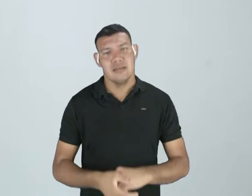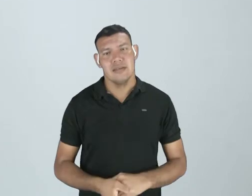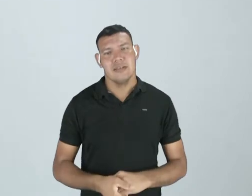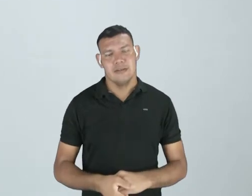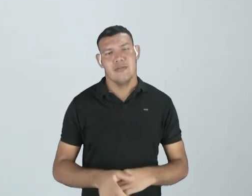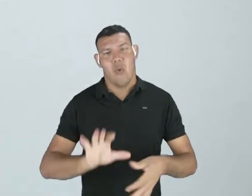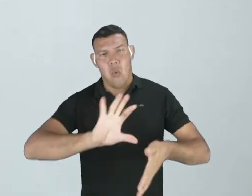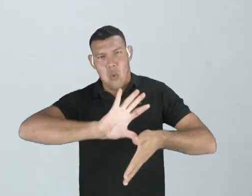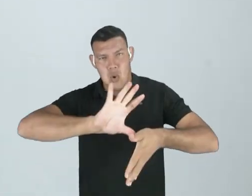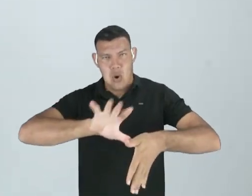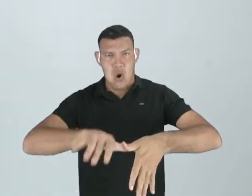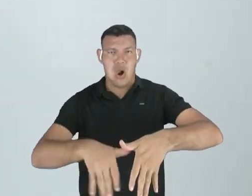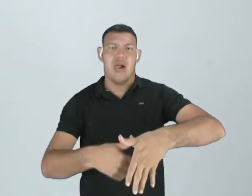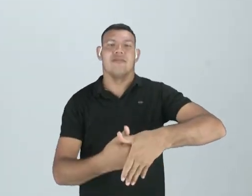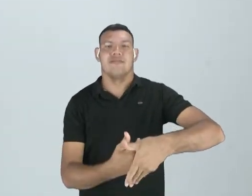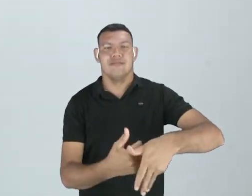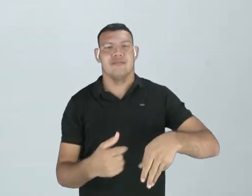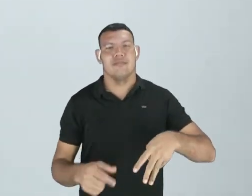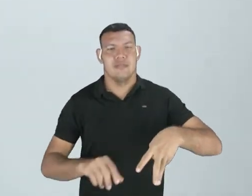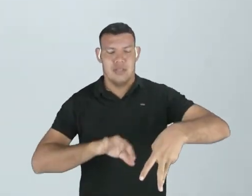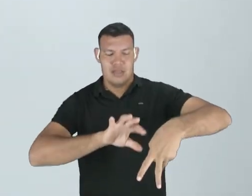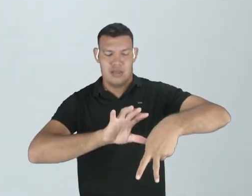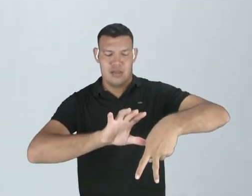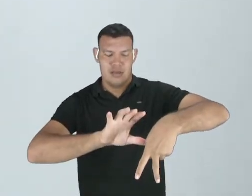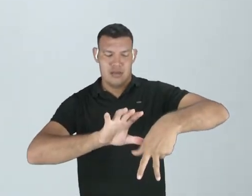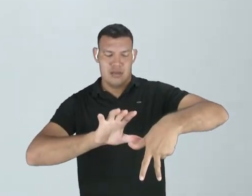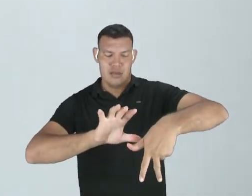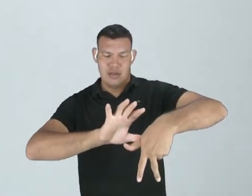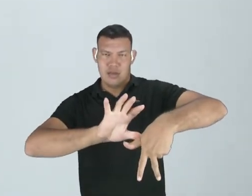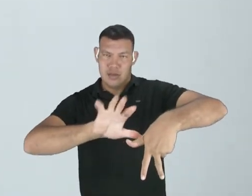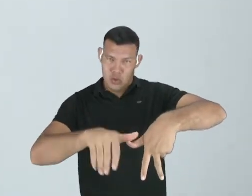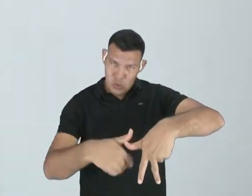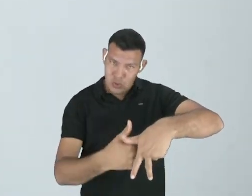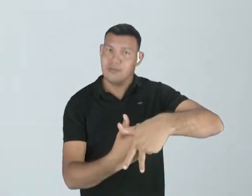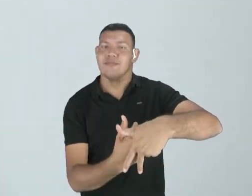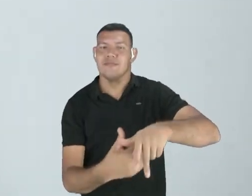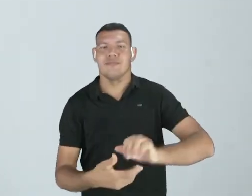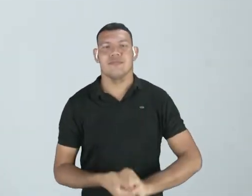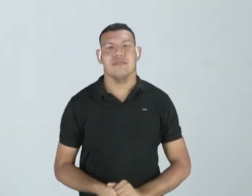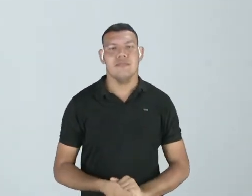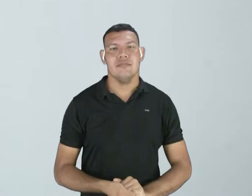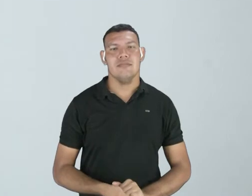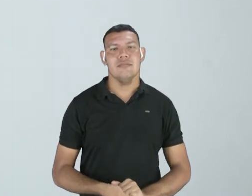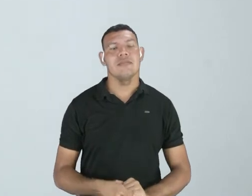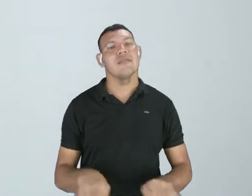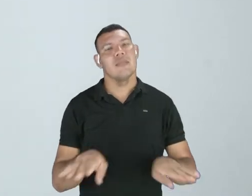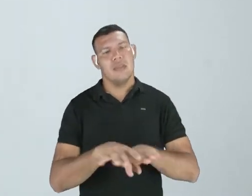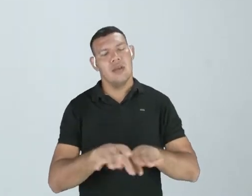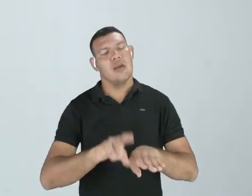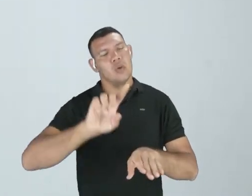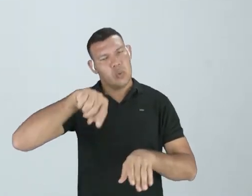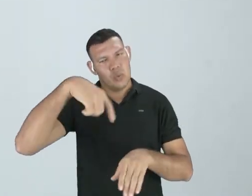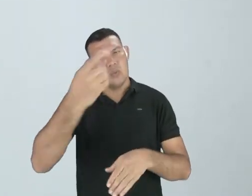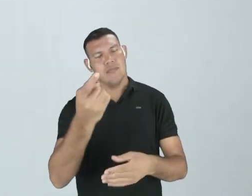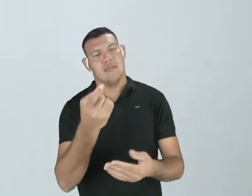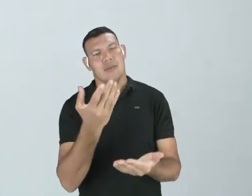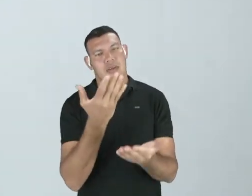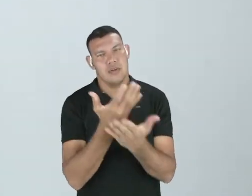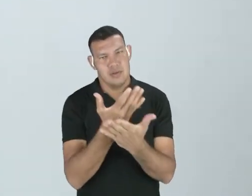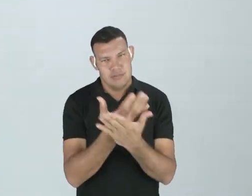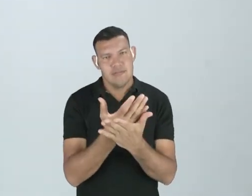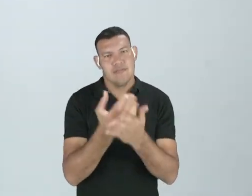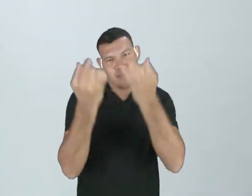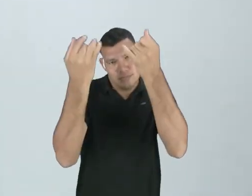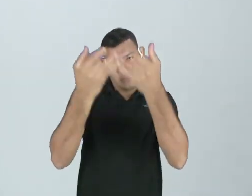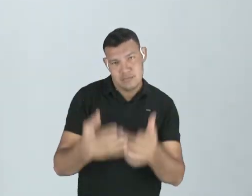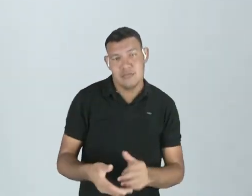sendo corrompido pelo mal e só fazendo maldades. Mas aí é outra coisa que a gente vai ver também profundamente em outras aulas, certo? Então,